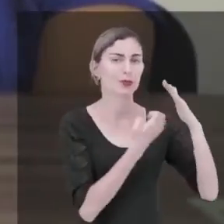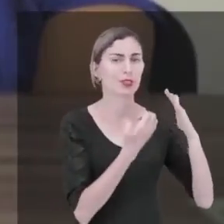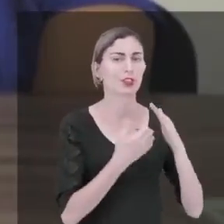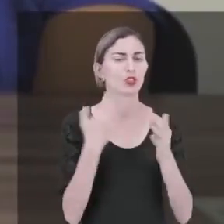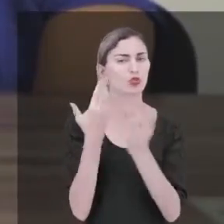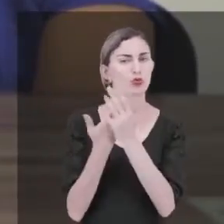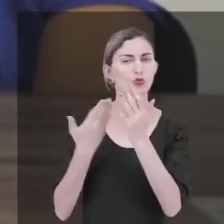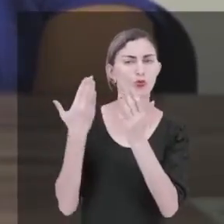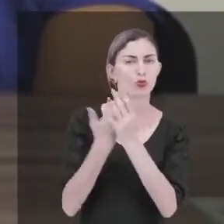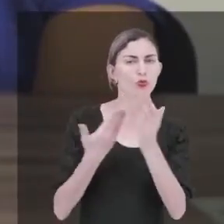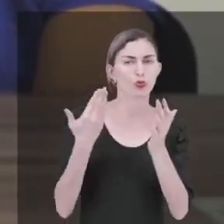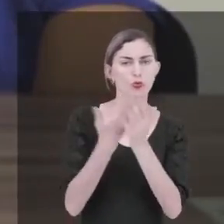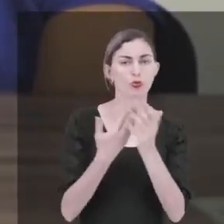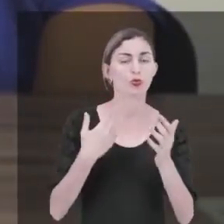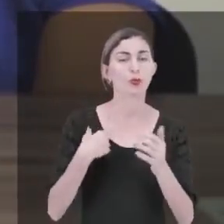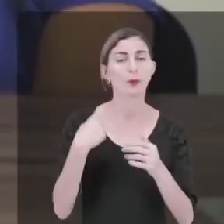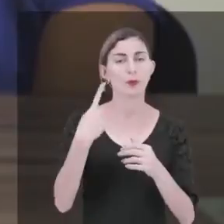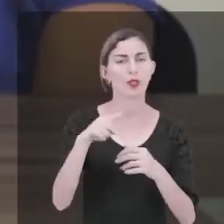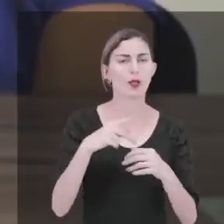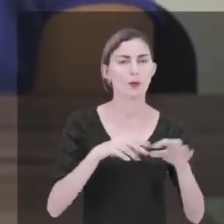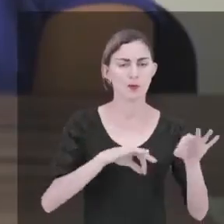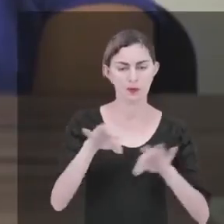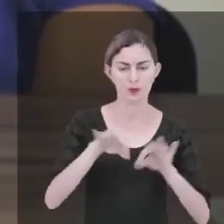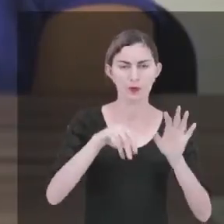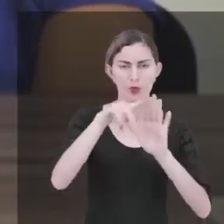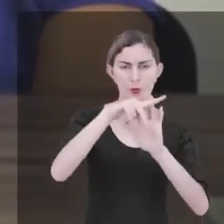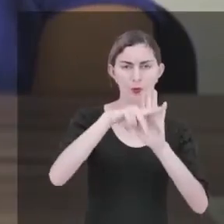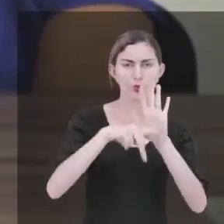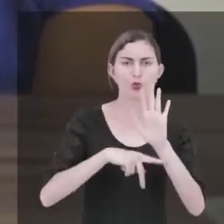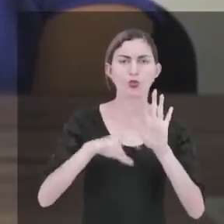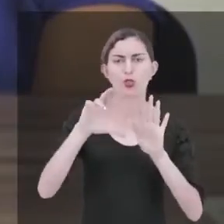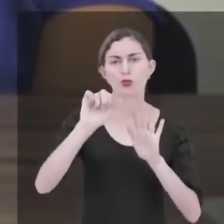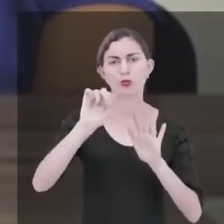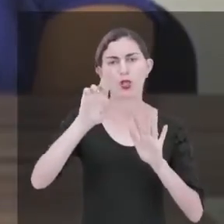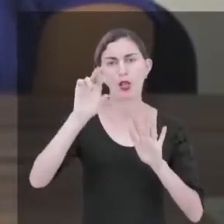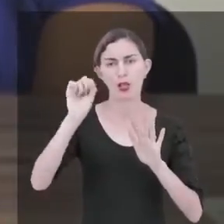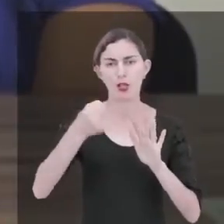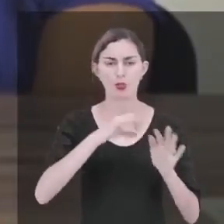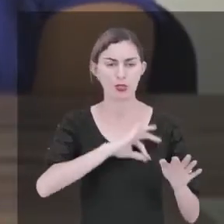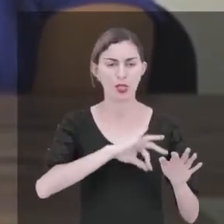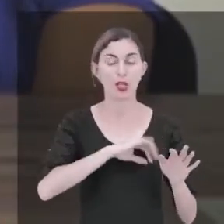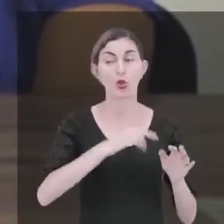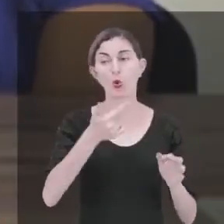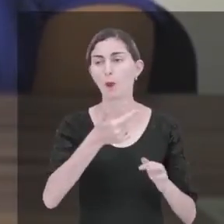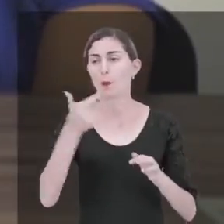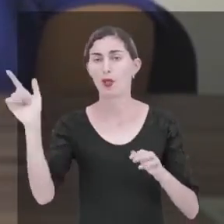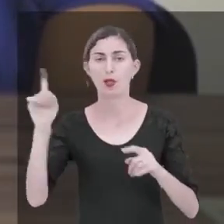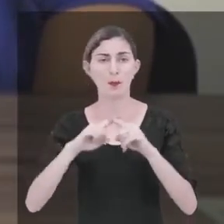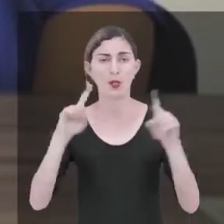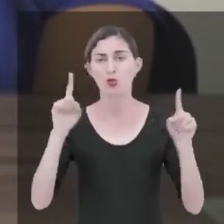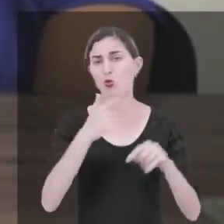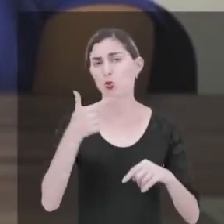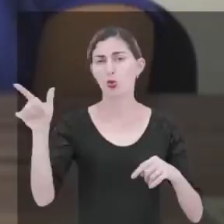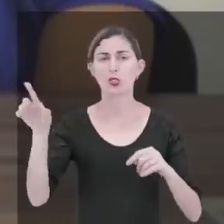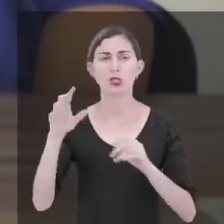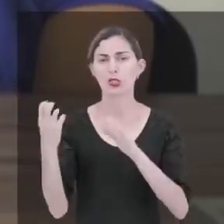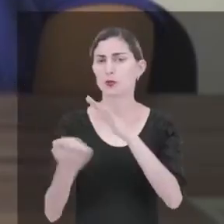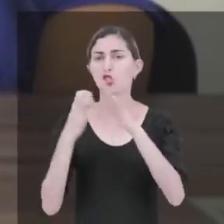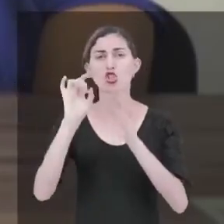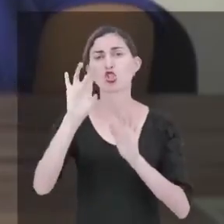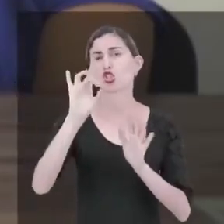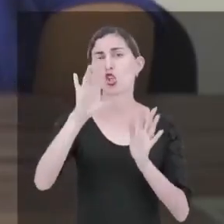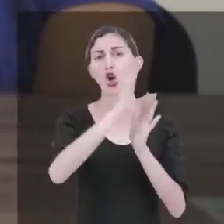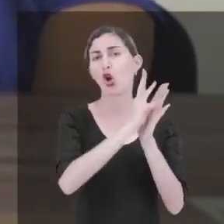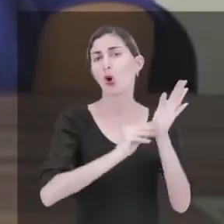empresas fizeram estudos para montar o seu projeto de cargos e salários, mas outras empresas